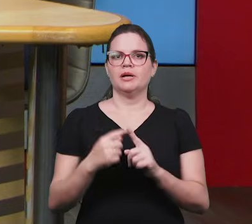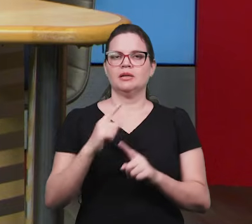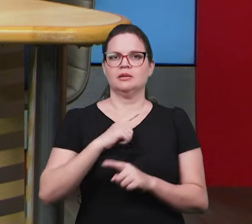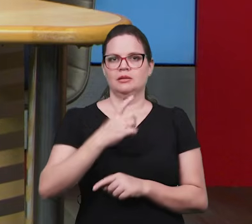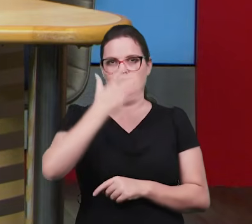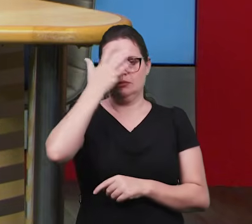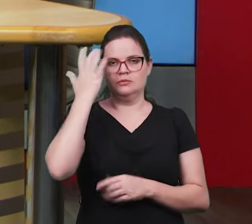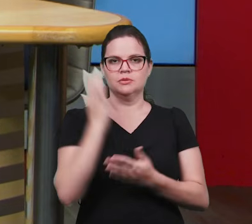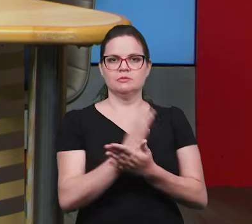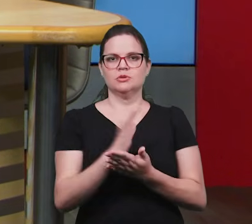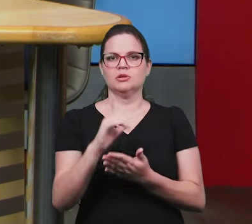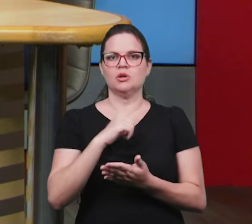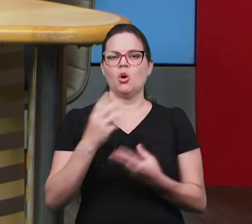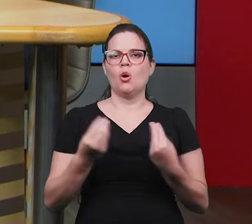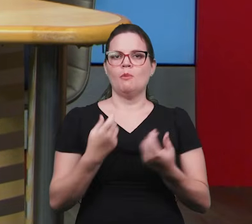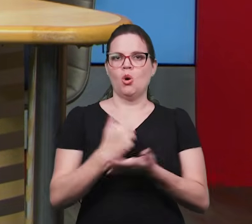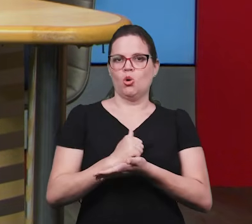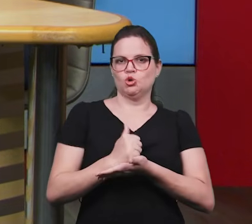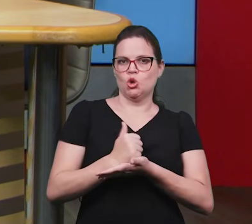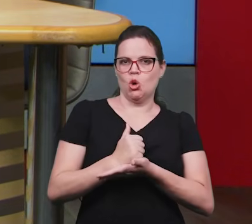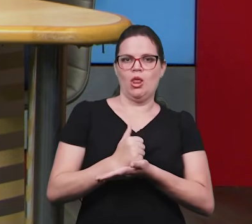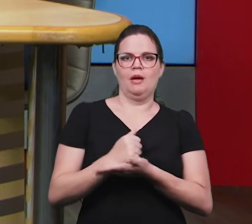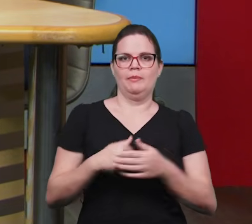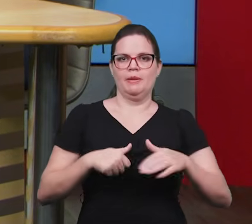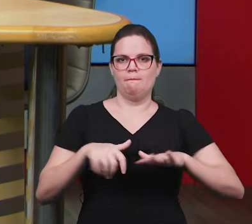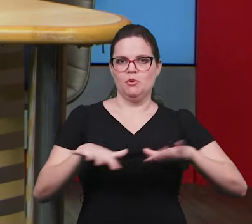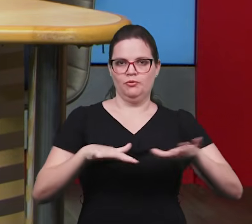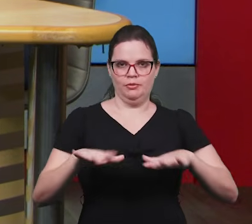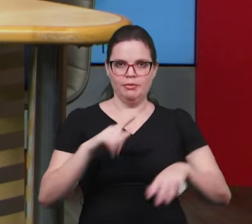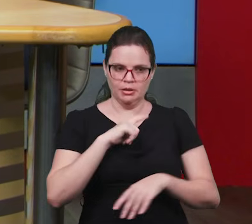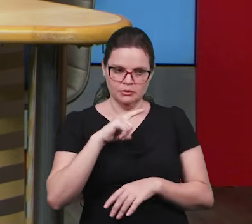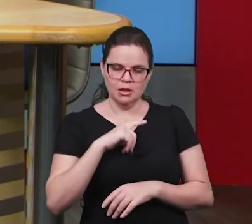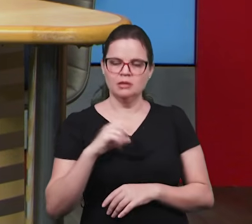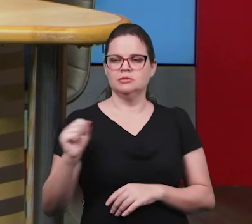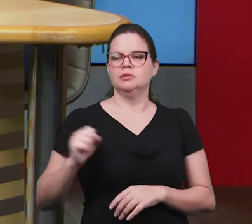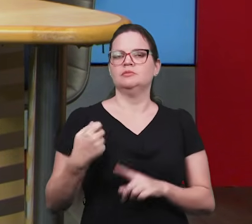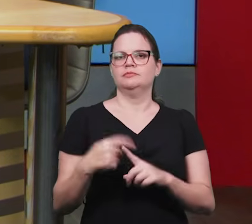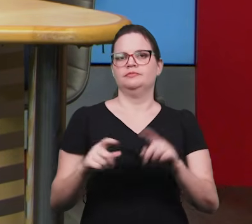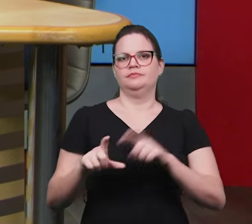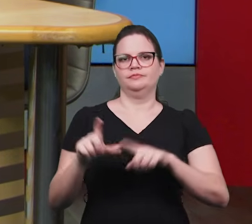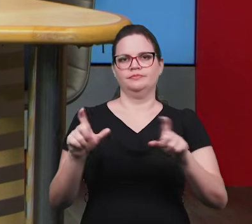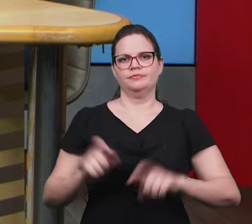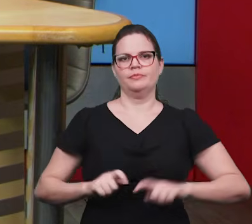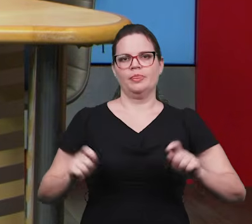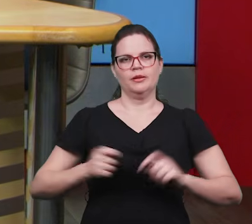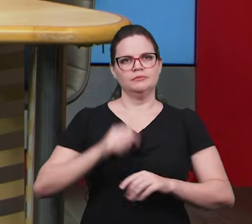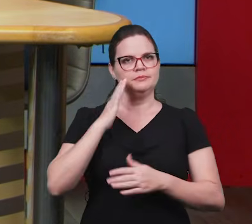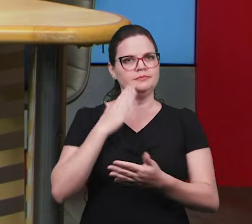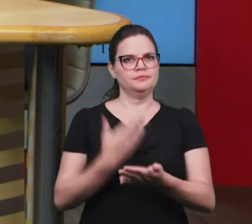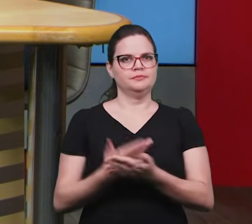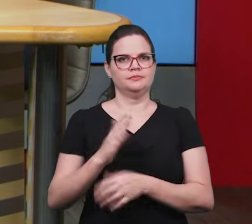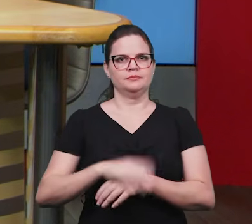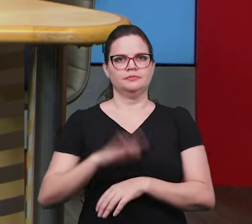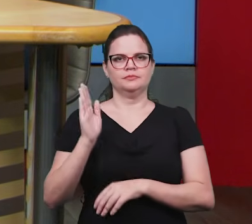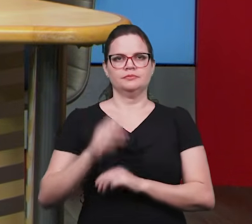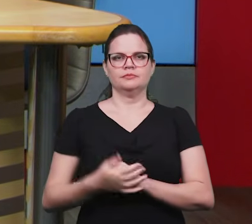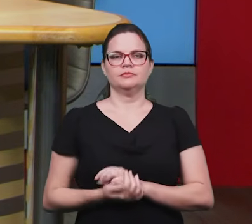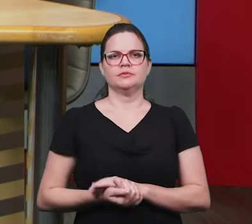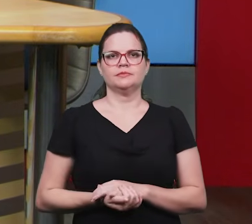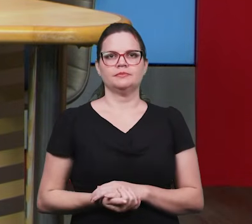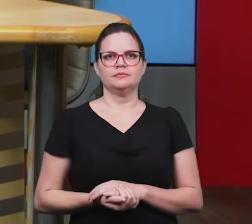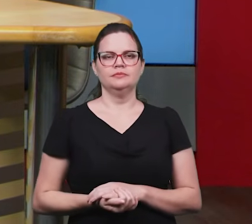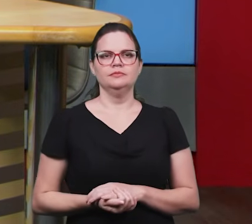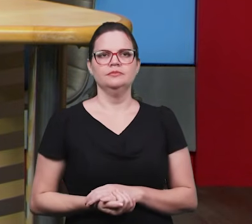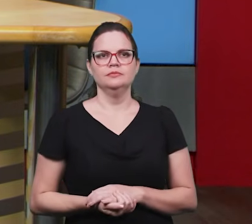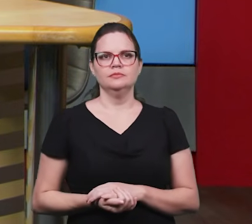para movimentar. Para ajudar, para auxiliar. Essa autonomia também, né, dá uma certa confiabilidade no usuário, né? Sim,